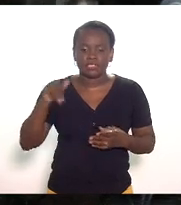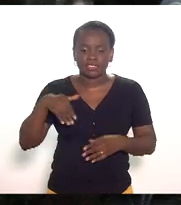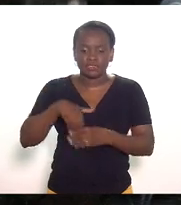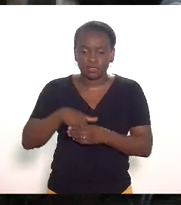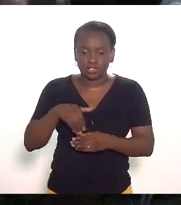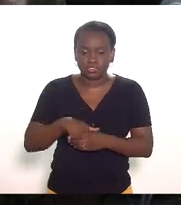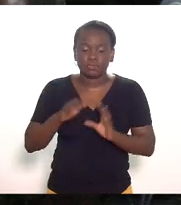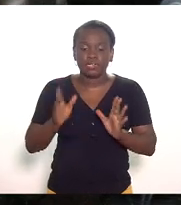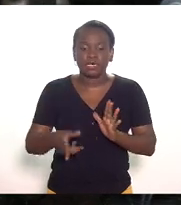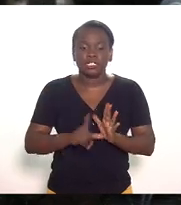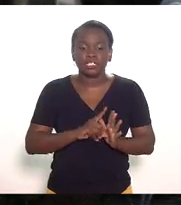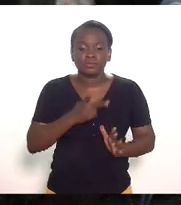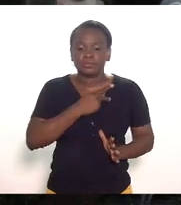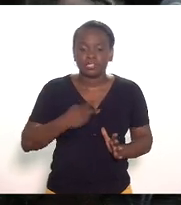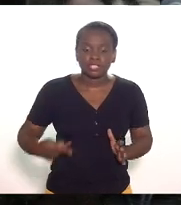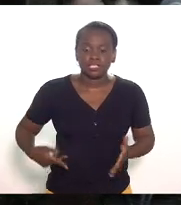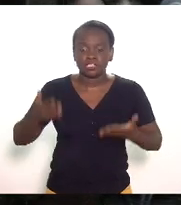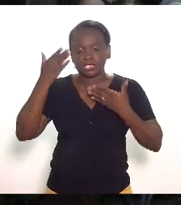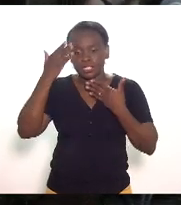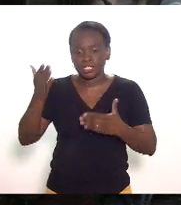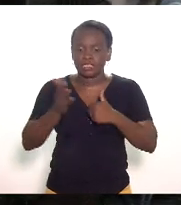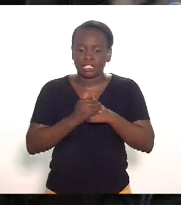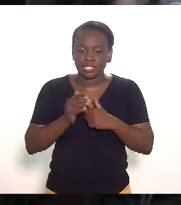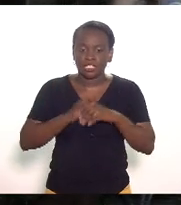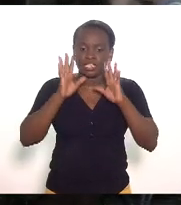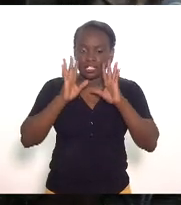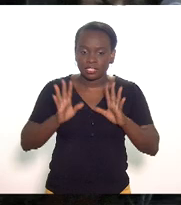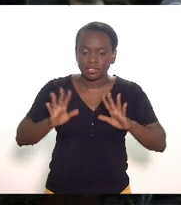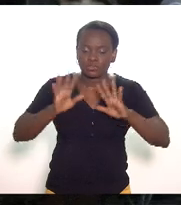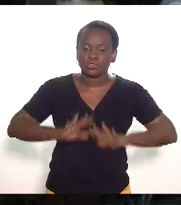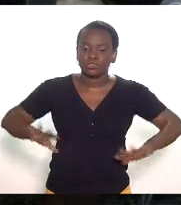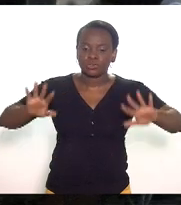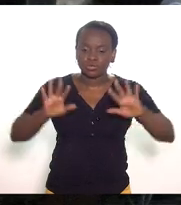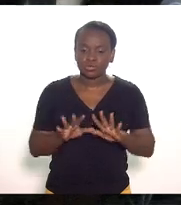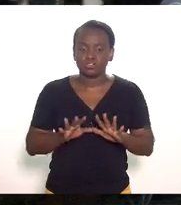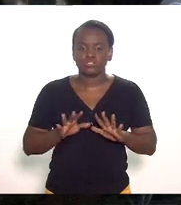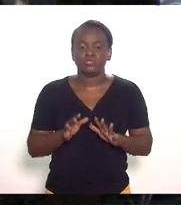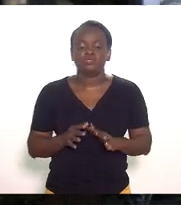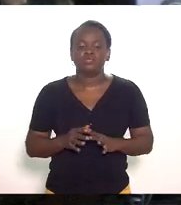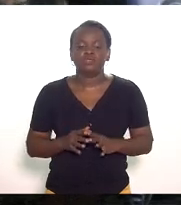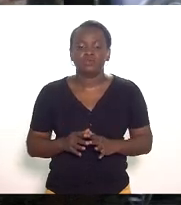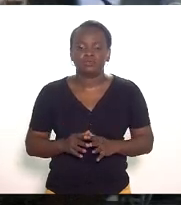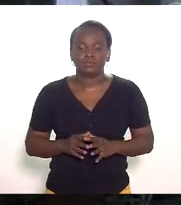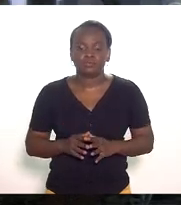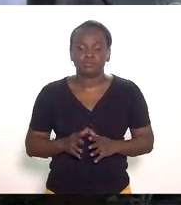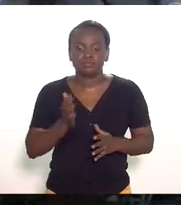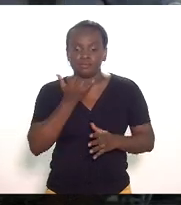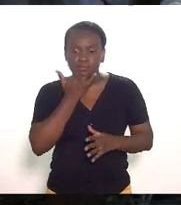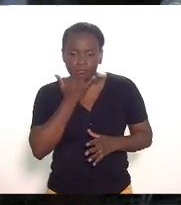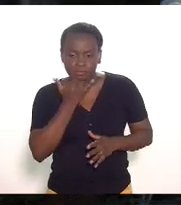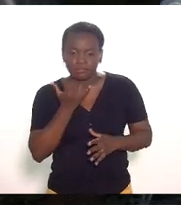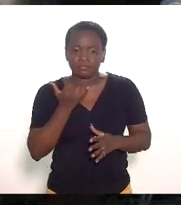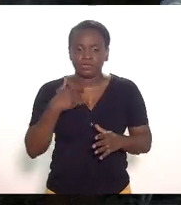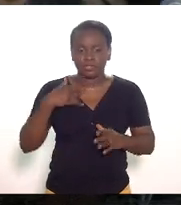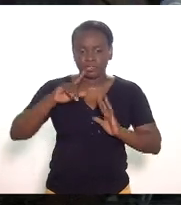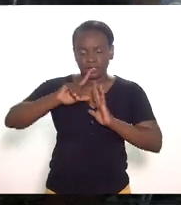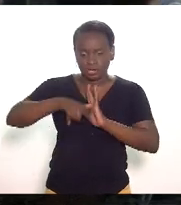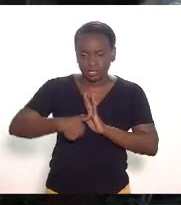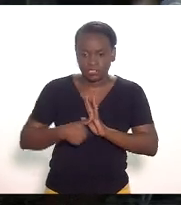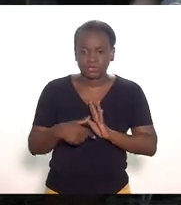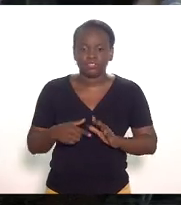porém, a presidência agradece o carinho e a atenção de todas e todas. Peço desculpa por ter me